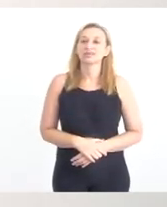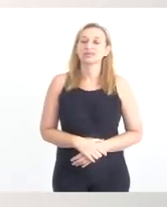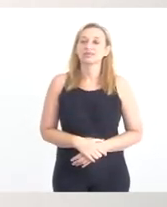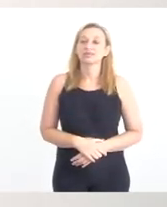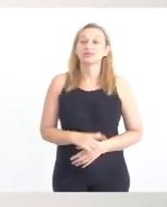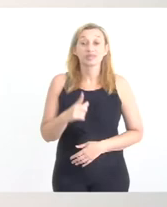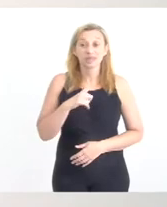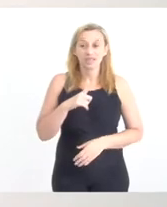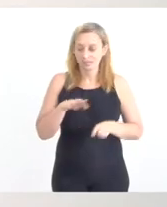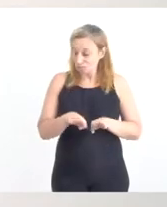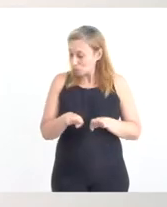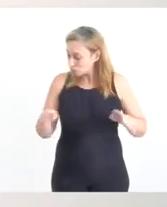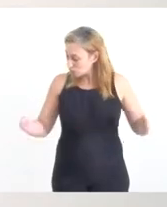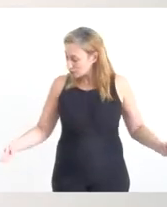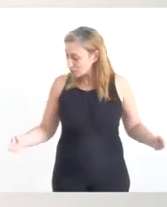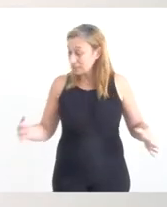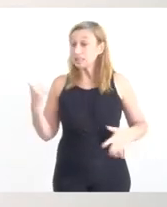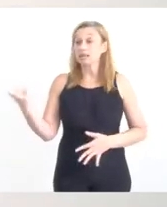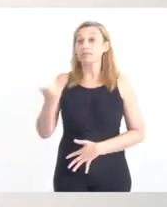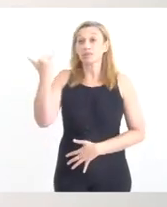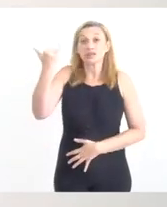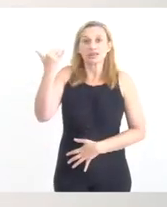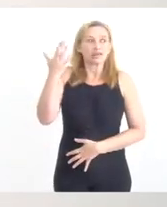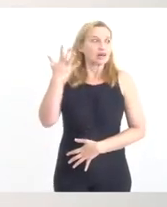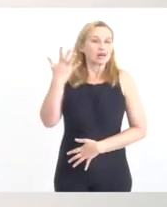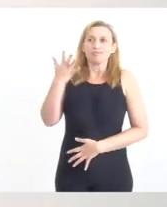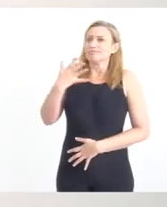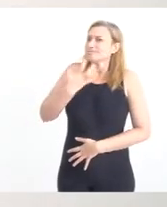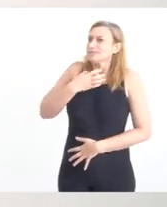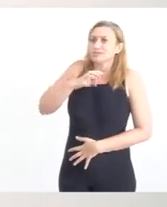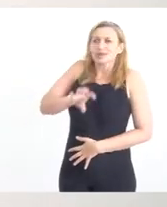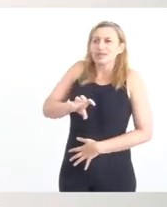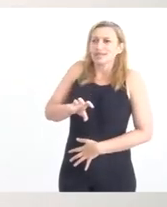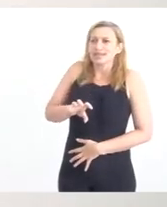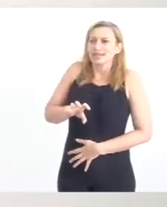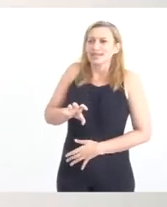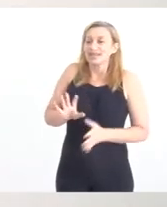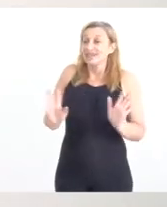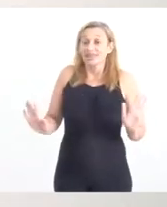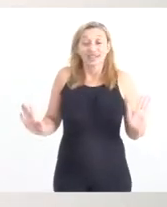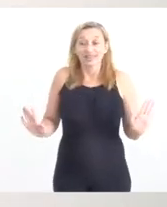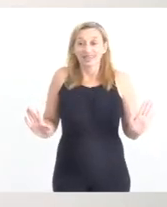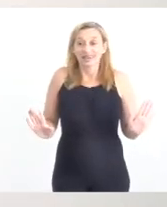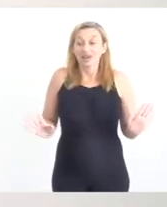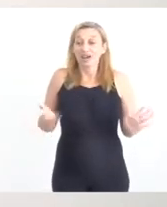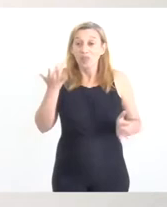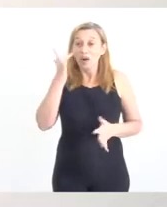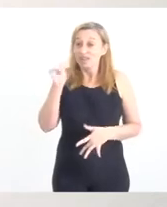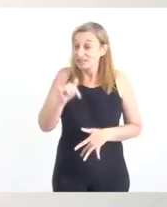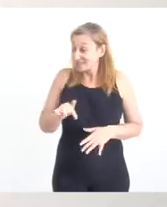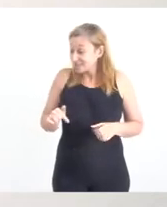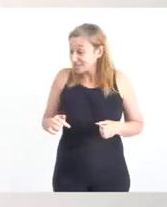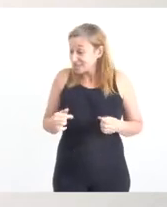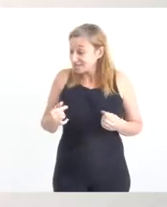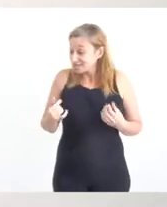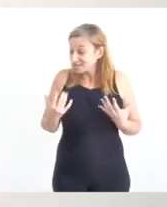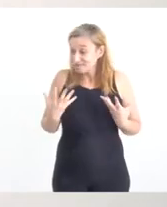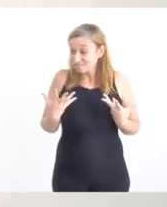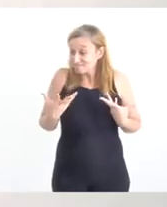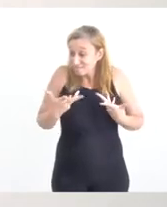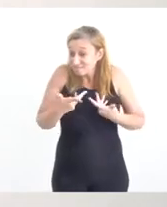teve essa mesa importante eu nem queria desfazer a mesa porque eu e é tão